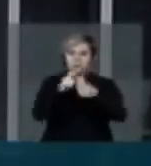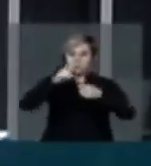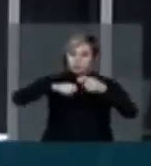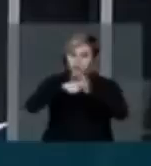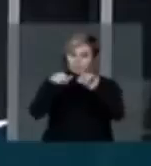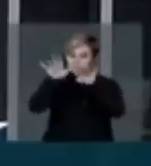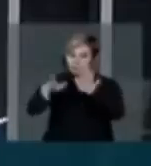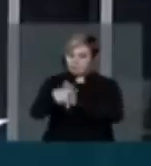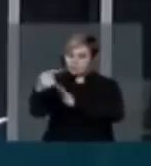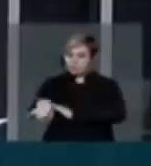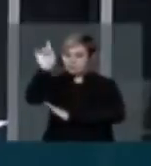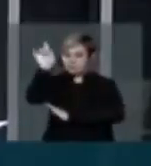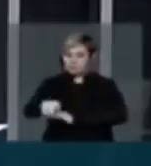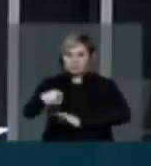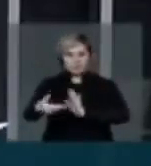ele aqui,